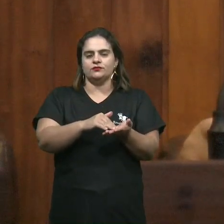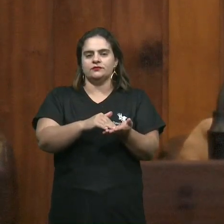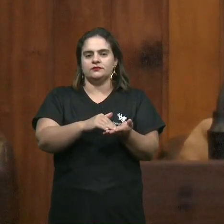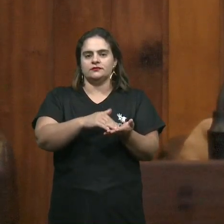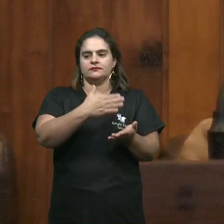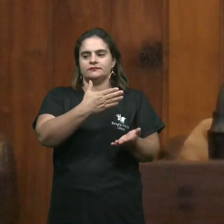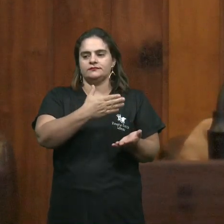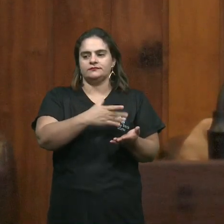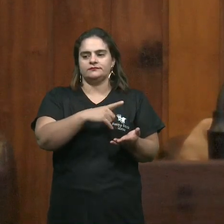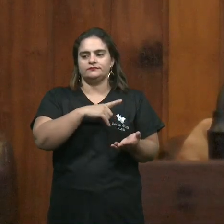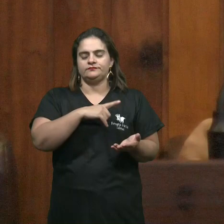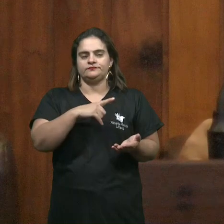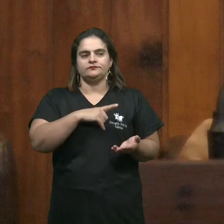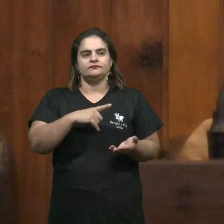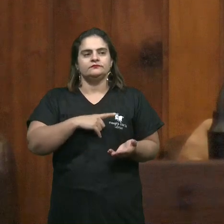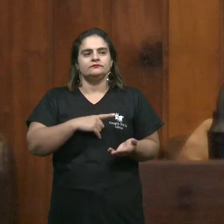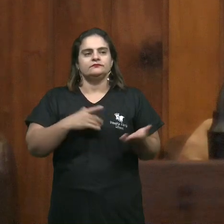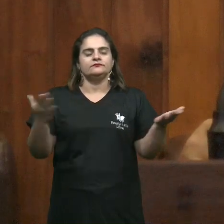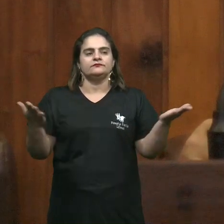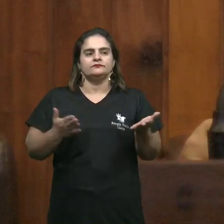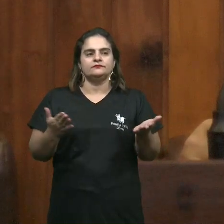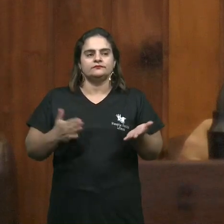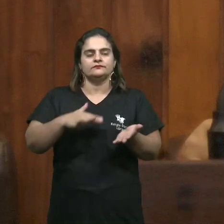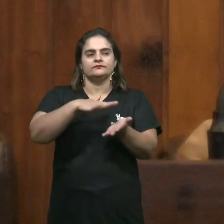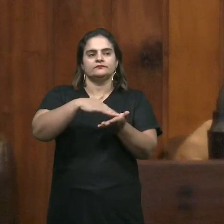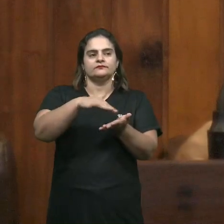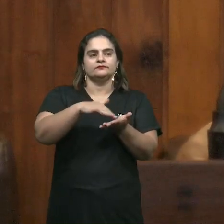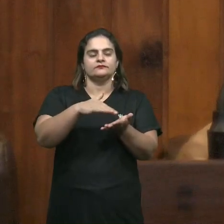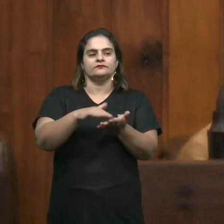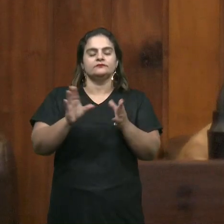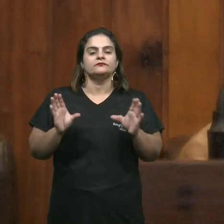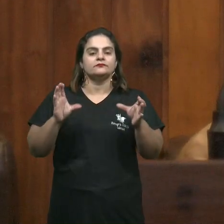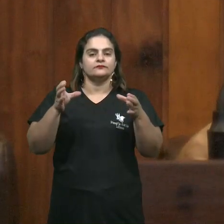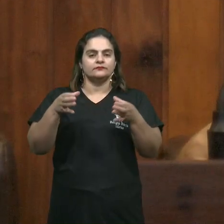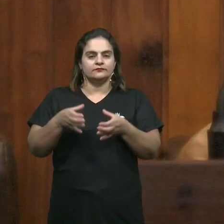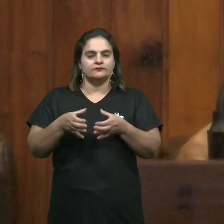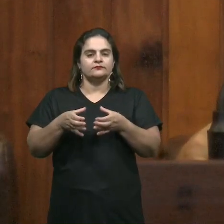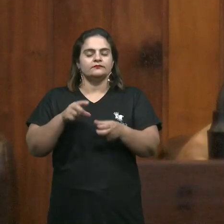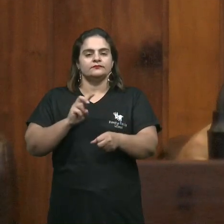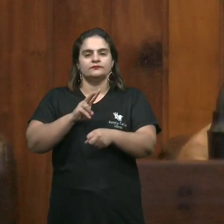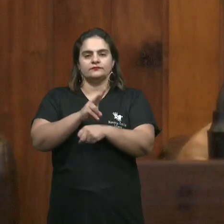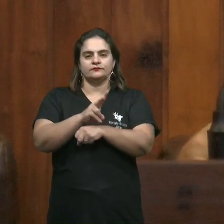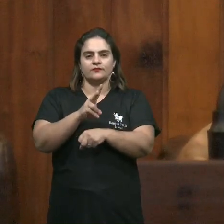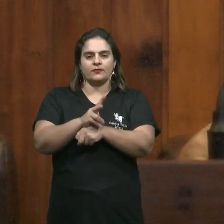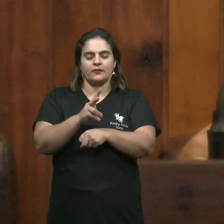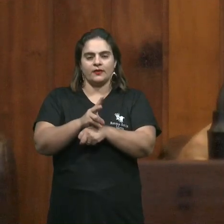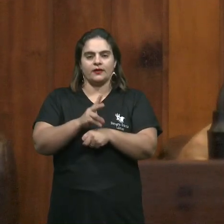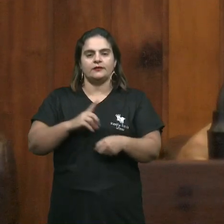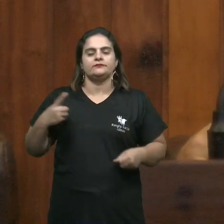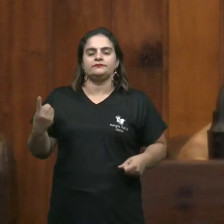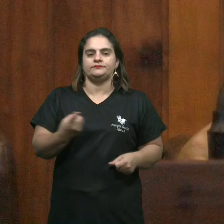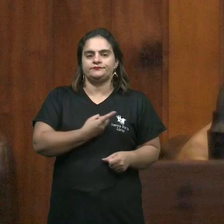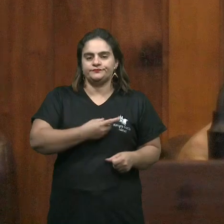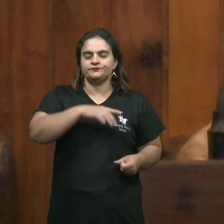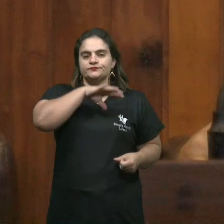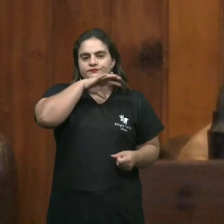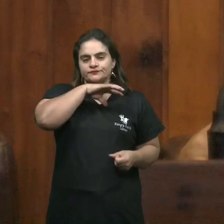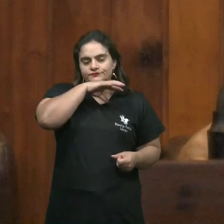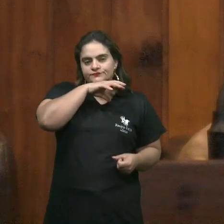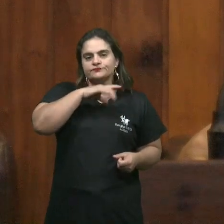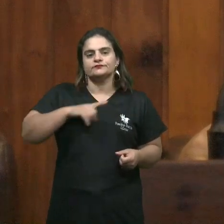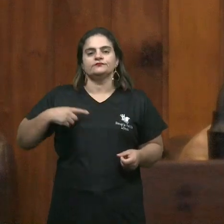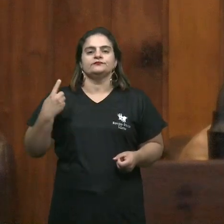Secretaria. Ela vai ser uma Secretaria do Tornechar, onde ela vai cuidar dos nossos animais, ela vai